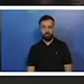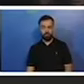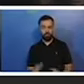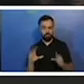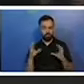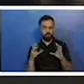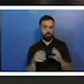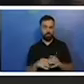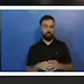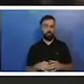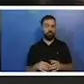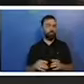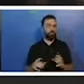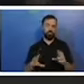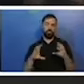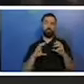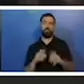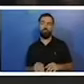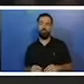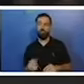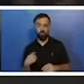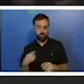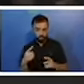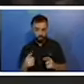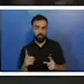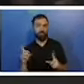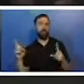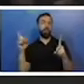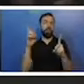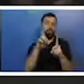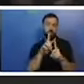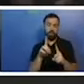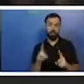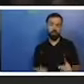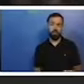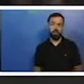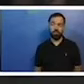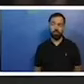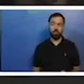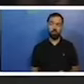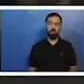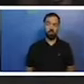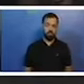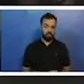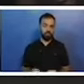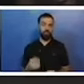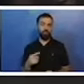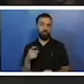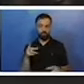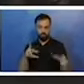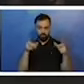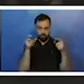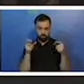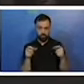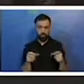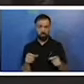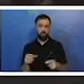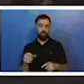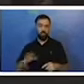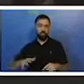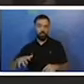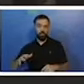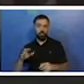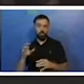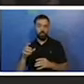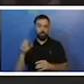bola nunca vem até a gente como é que é professor vida tem de encontrou a bola porque sempre se vocês perceberem o jogador de basquete